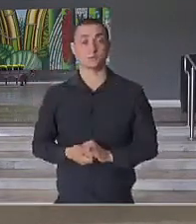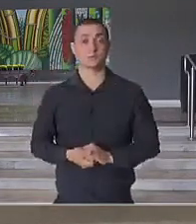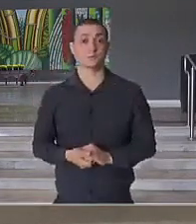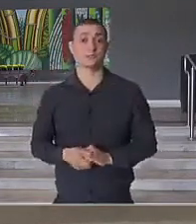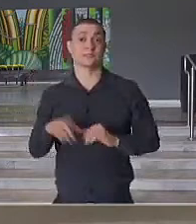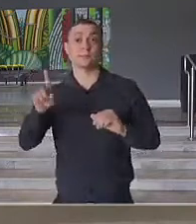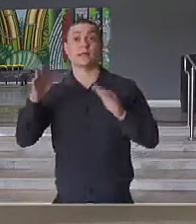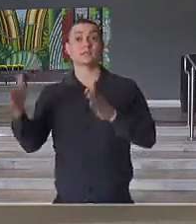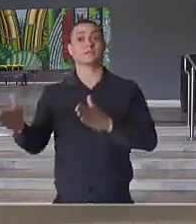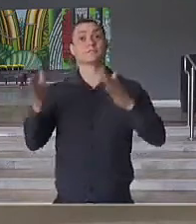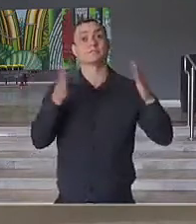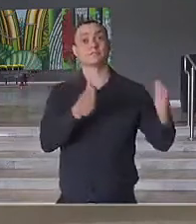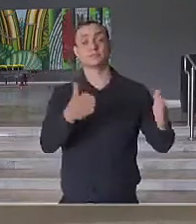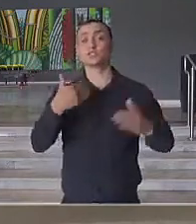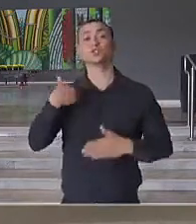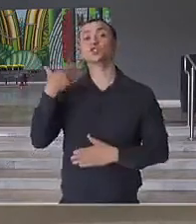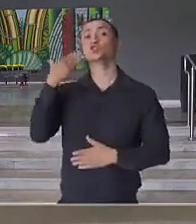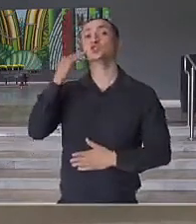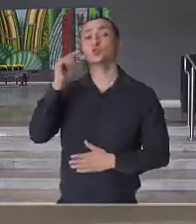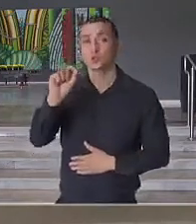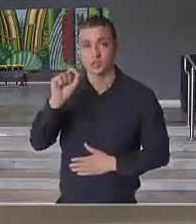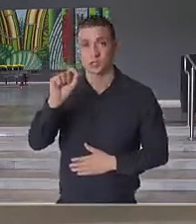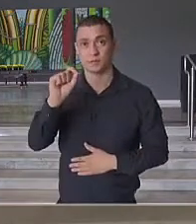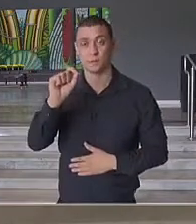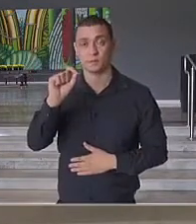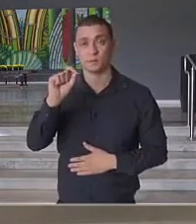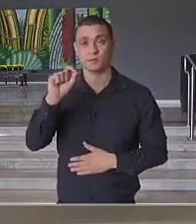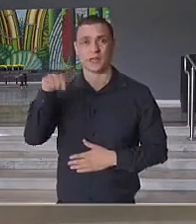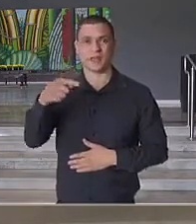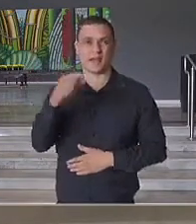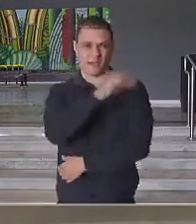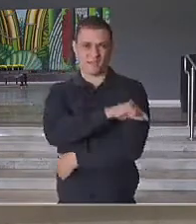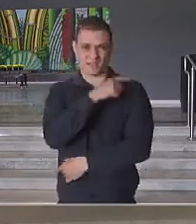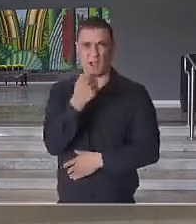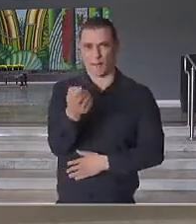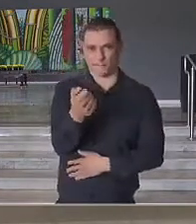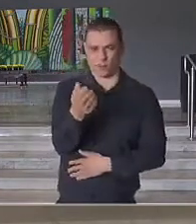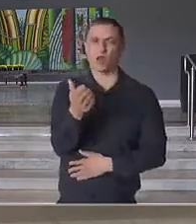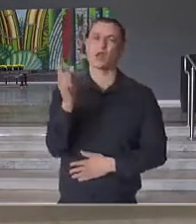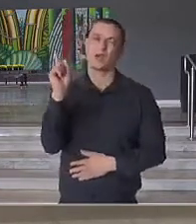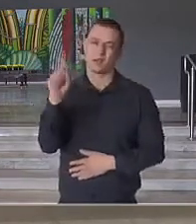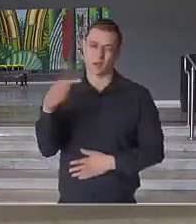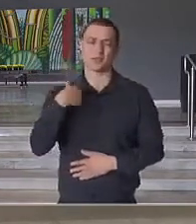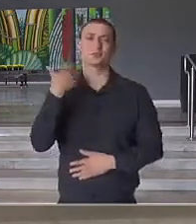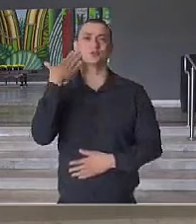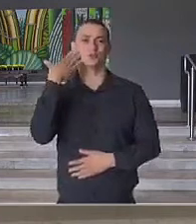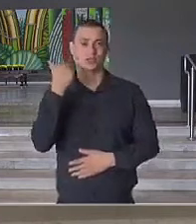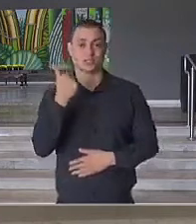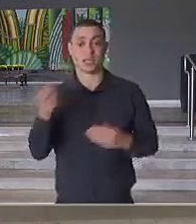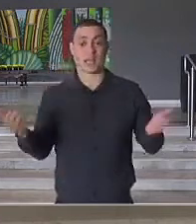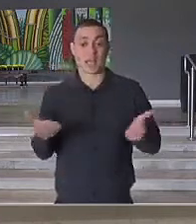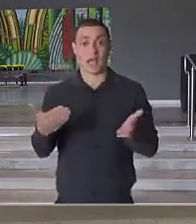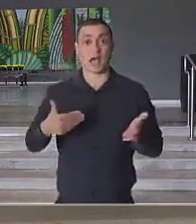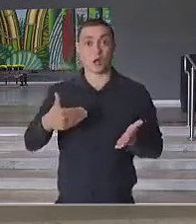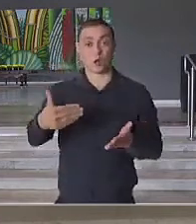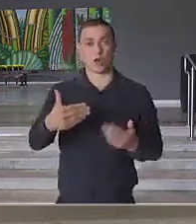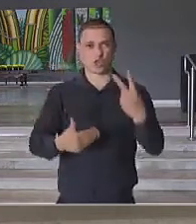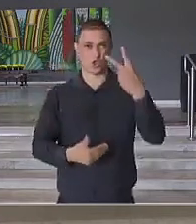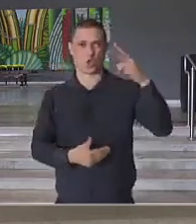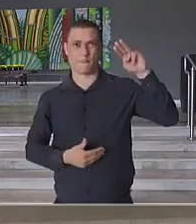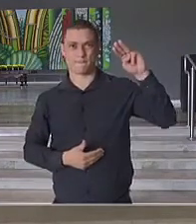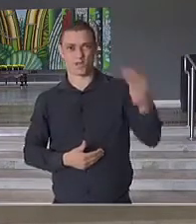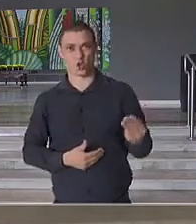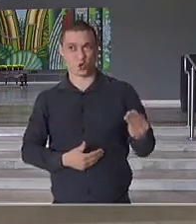por outro lado, nós entendemos ainda que são poucas doses. Nós teremos agora os 2 milhões